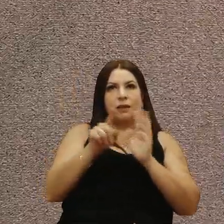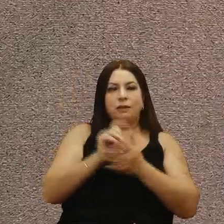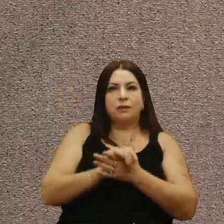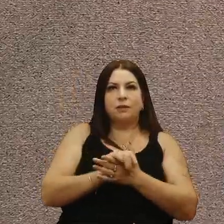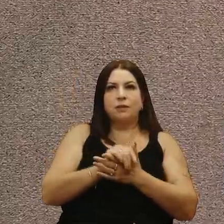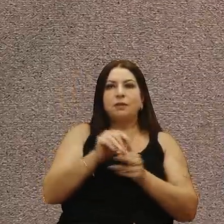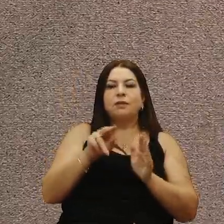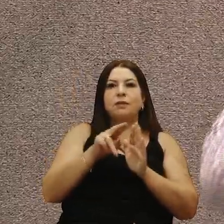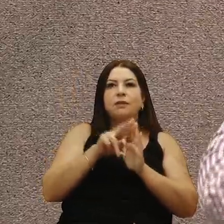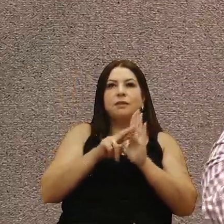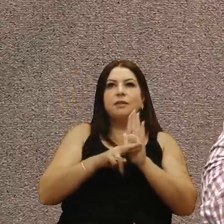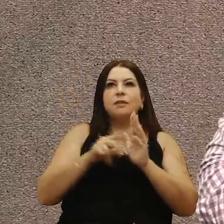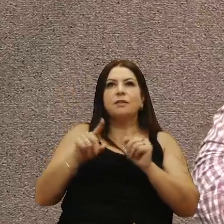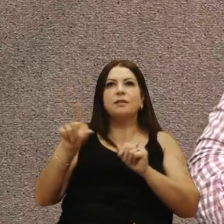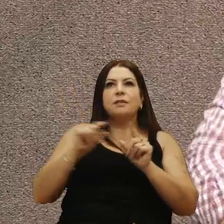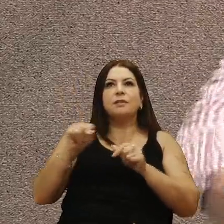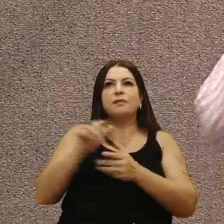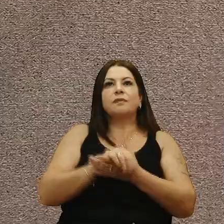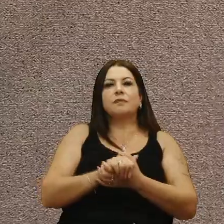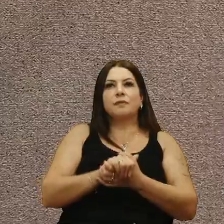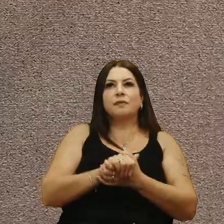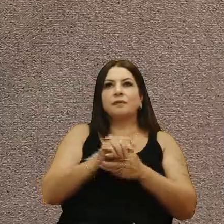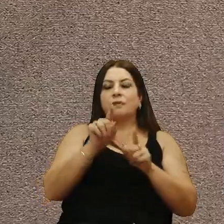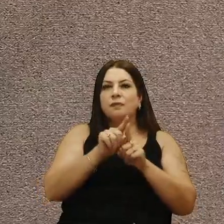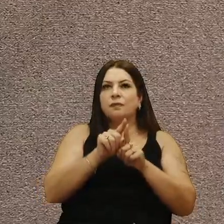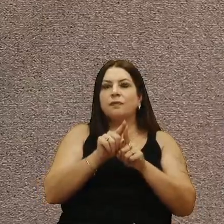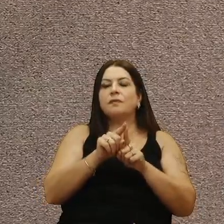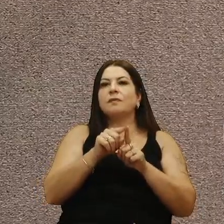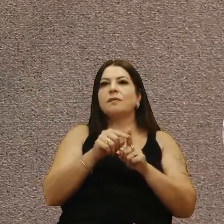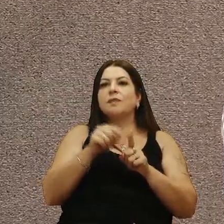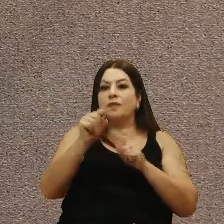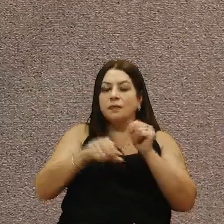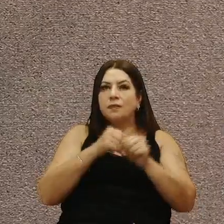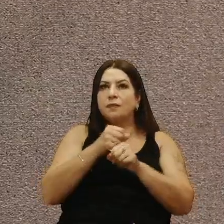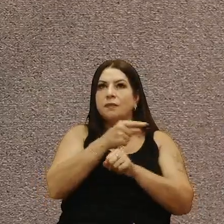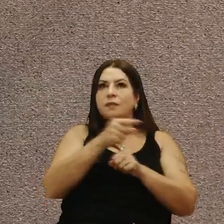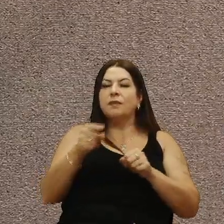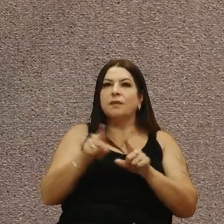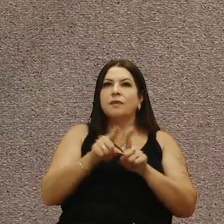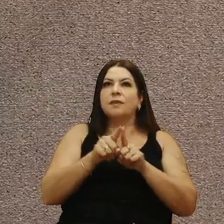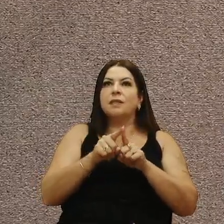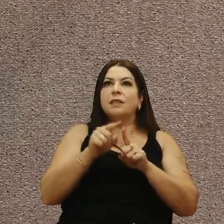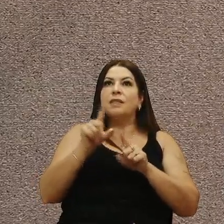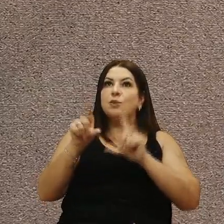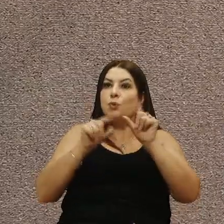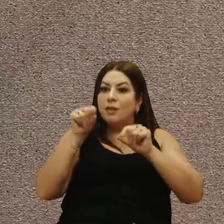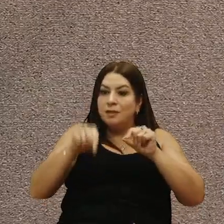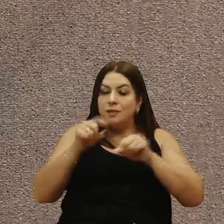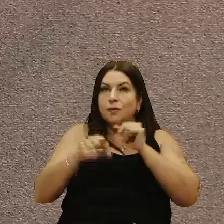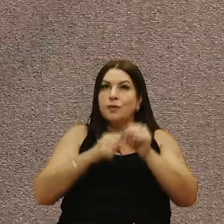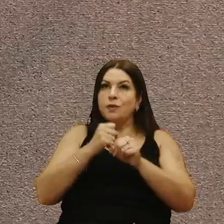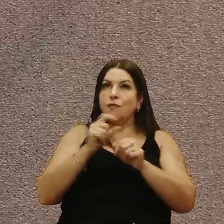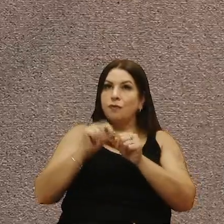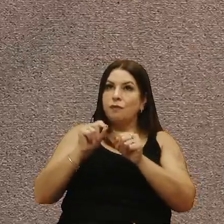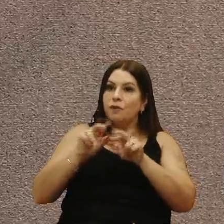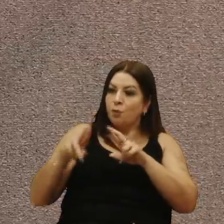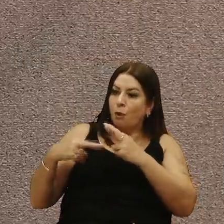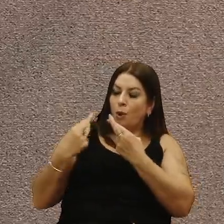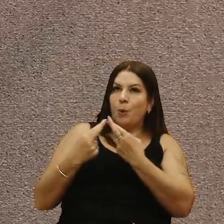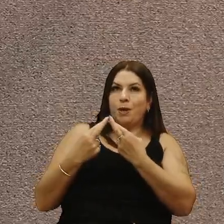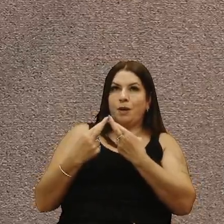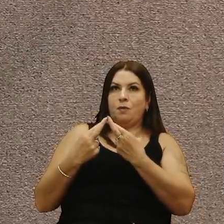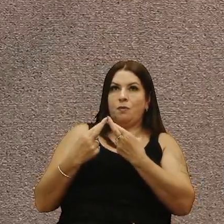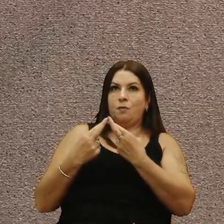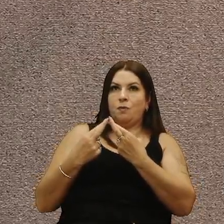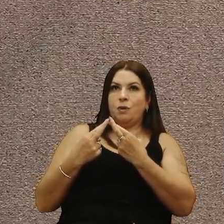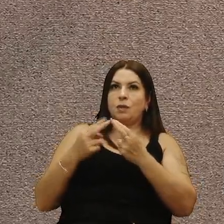As regras foram definidas esse ano. As regras foram definidas esse ano. As regras foram definidas esse ano. Foi feita uma reunião onde